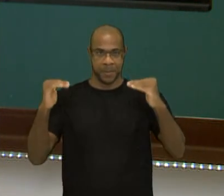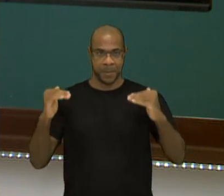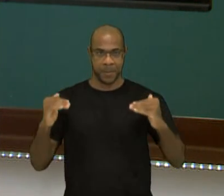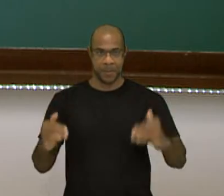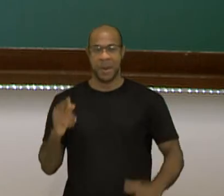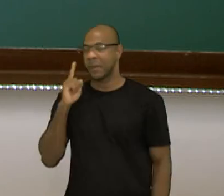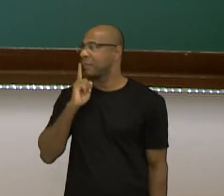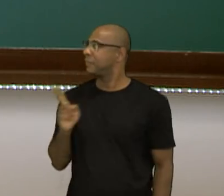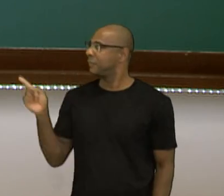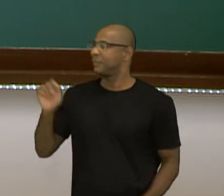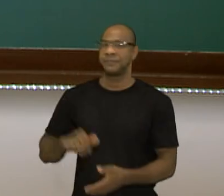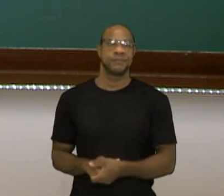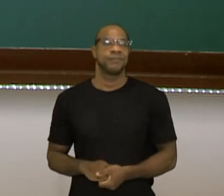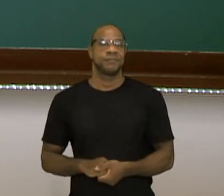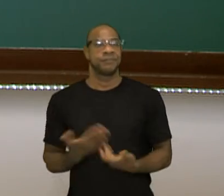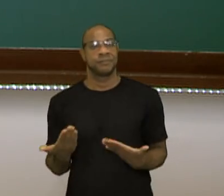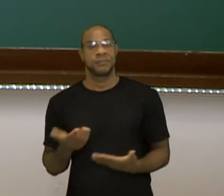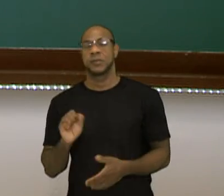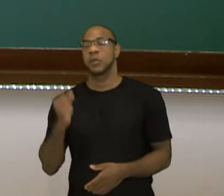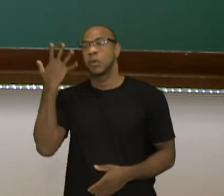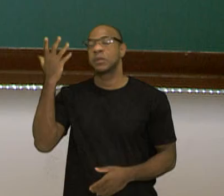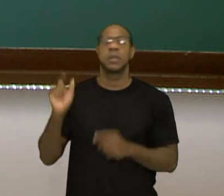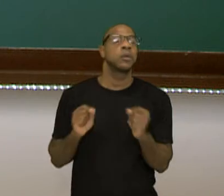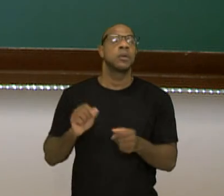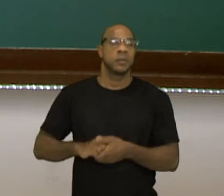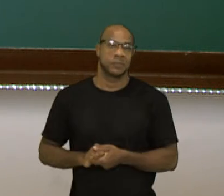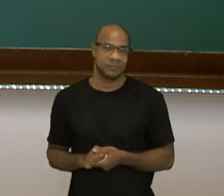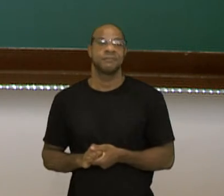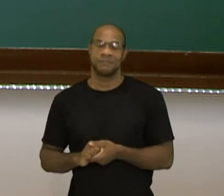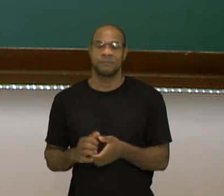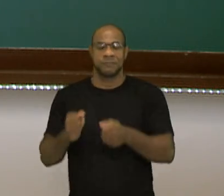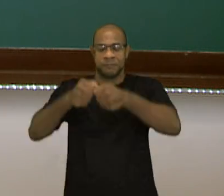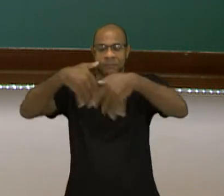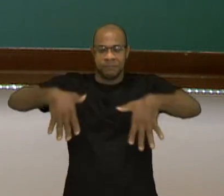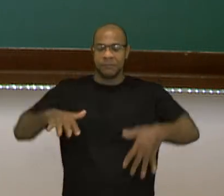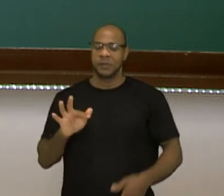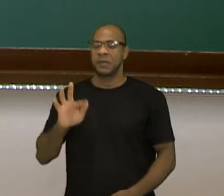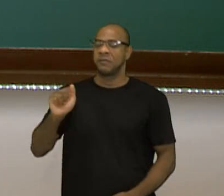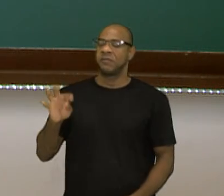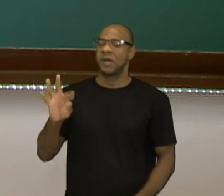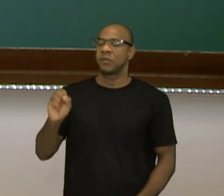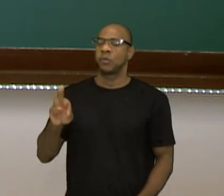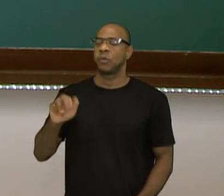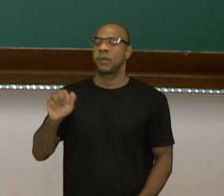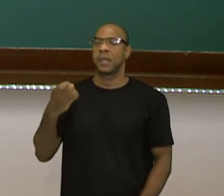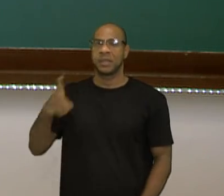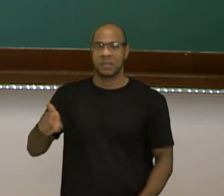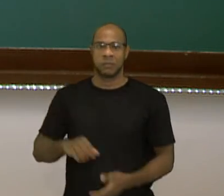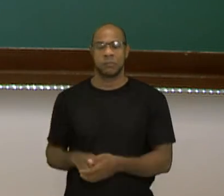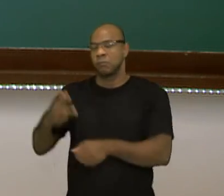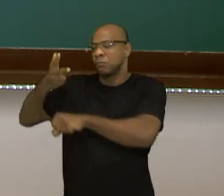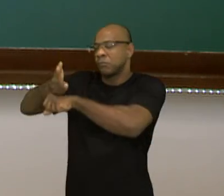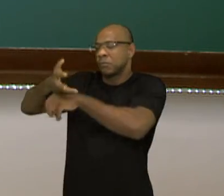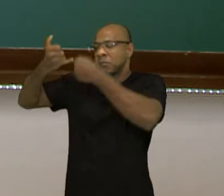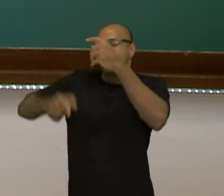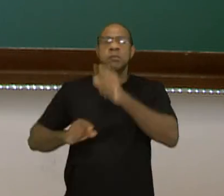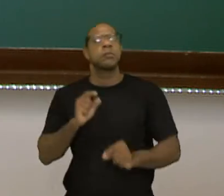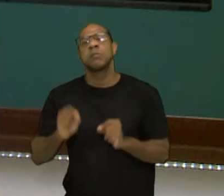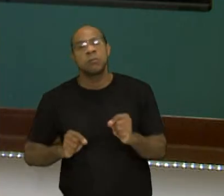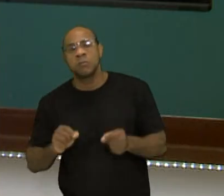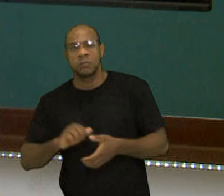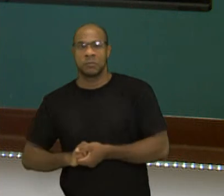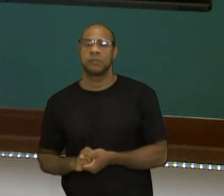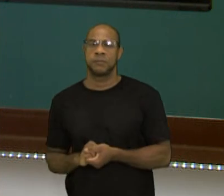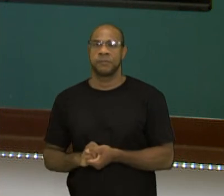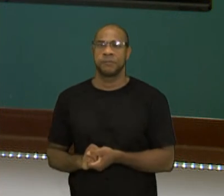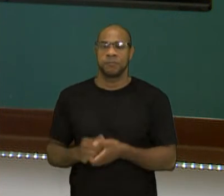o 144. E quando isso acontece, é chamado de fatoração. Muito bem. Então, nesse vídeo, o que nós vimos? Nós vimos